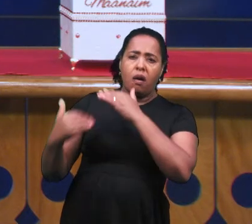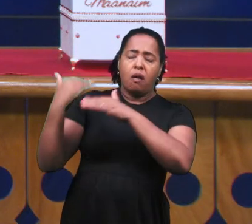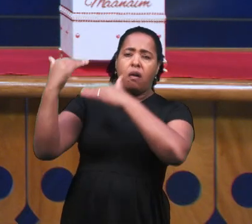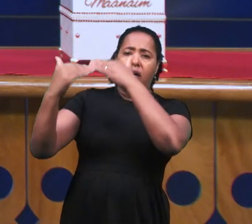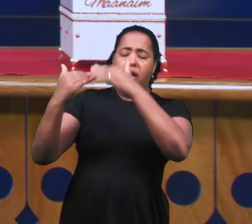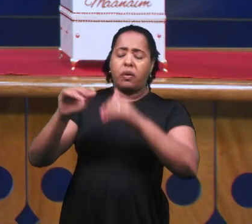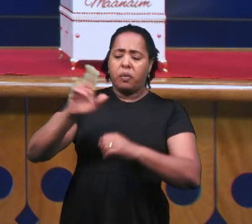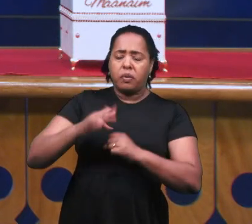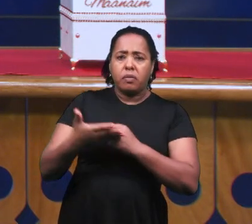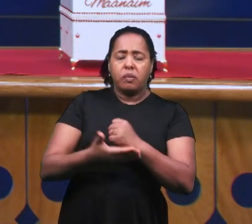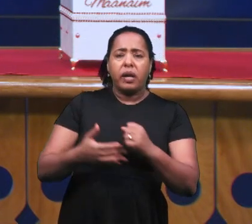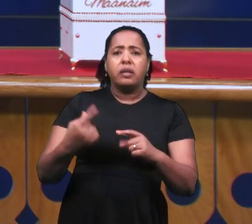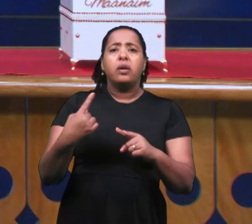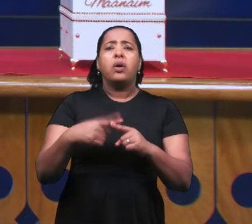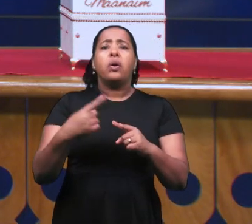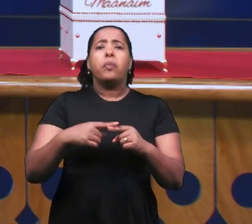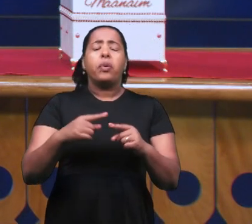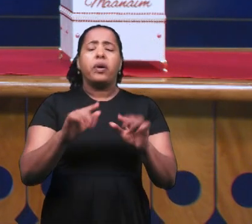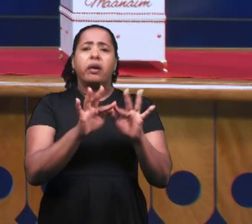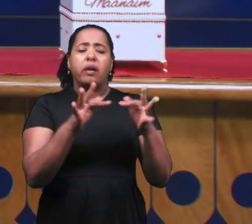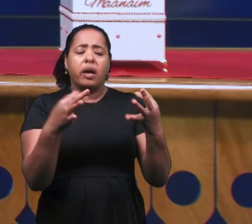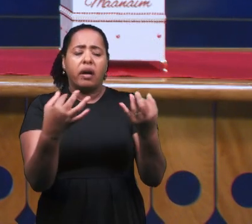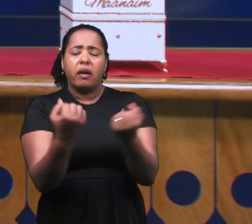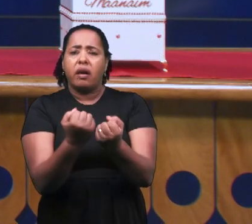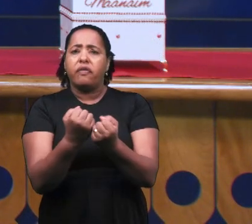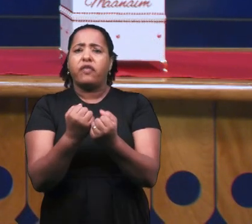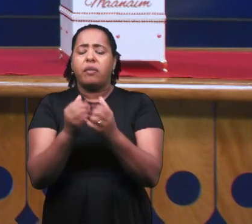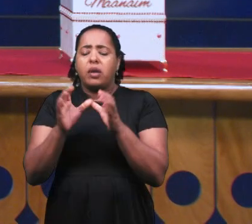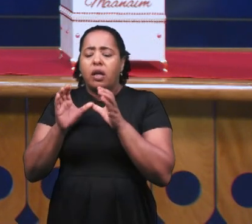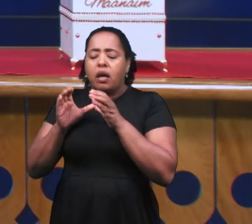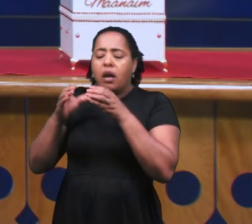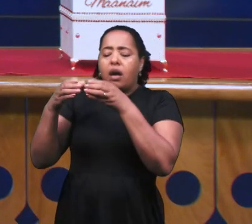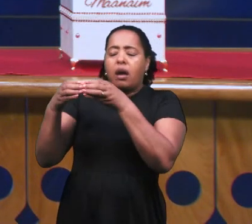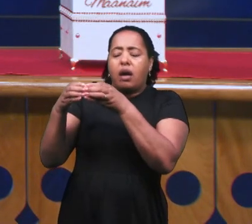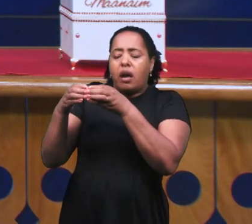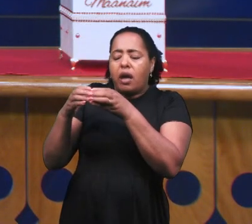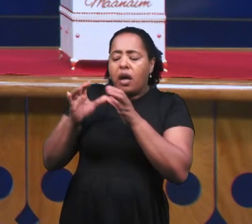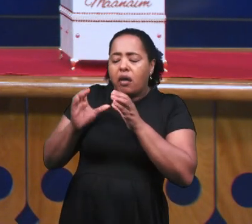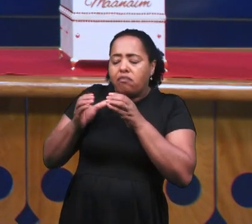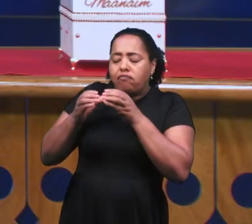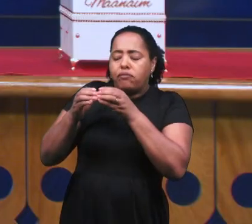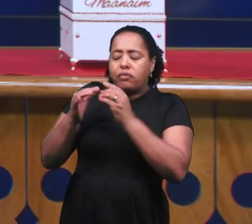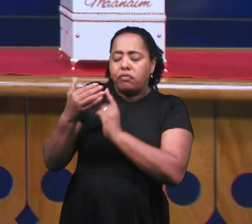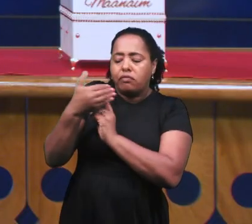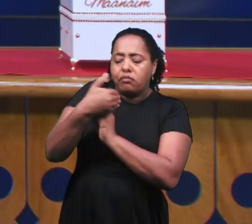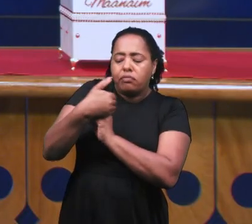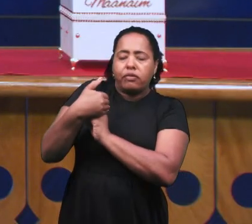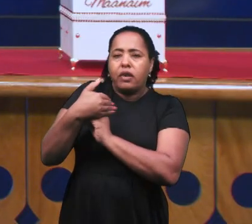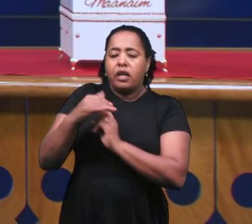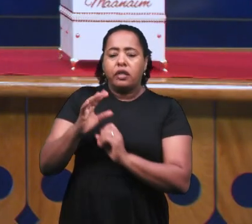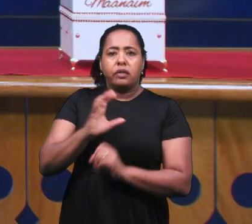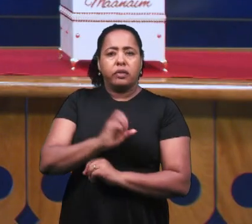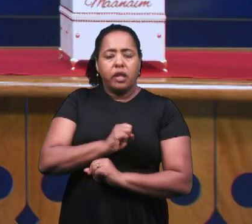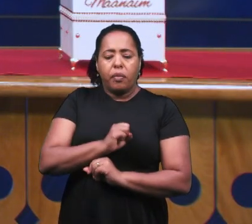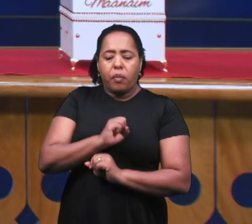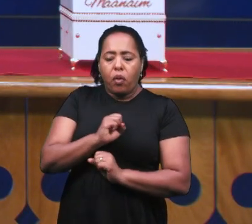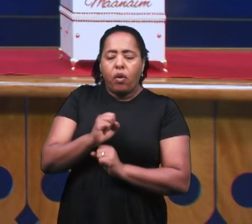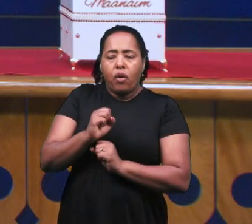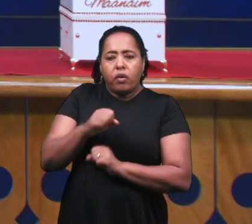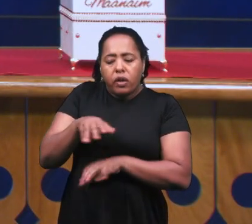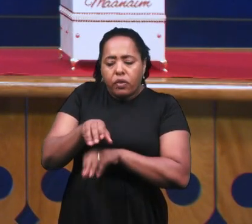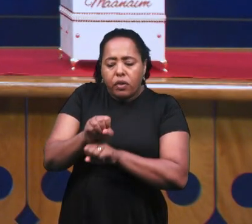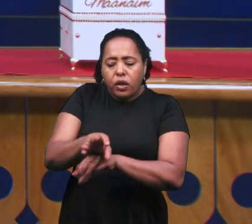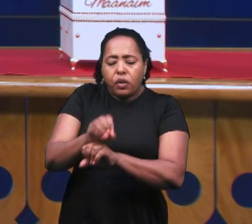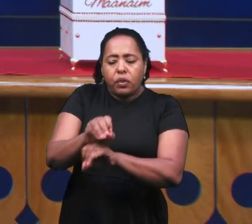porque o casal, a família, é um ninho de amor, onde você cria seus filhos ali, né?